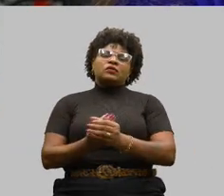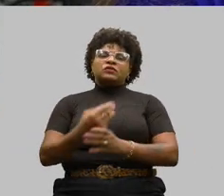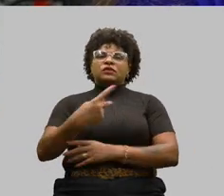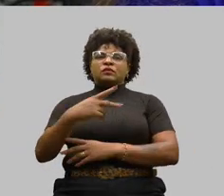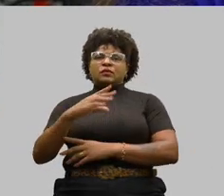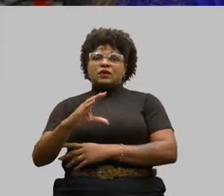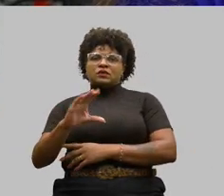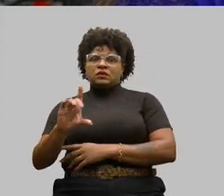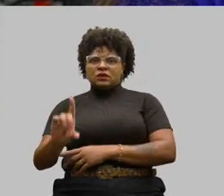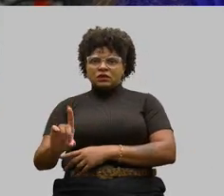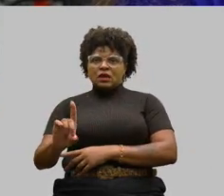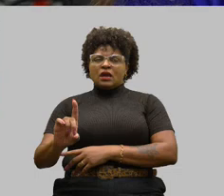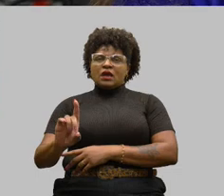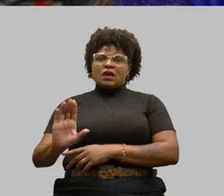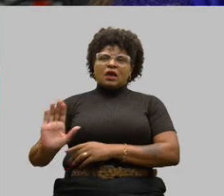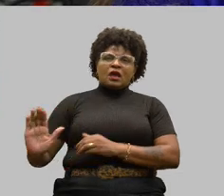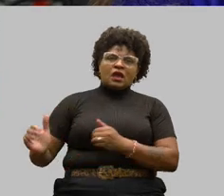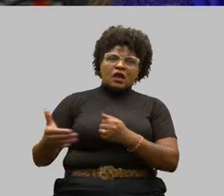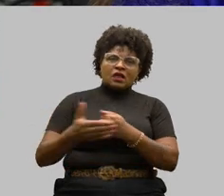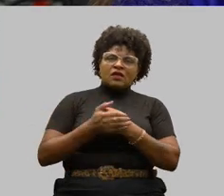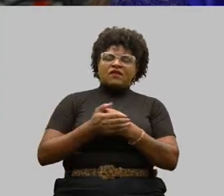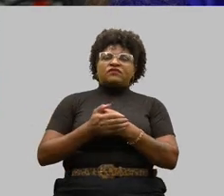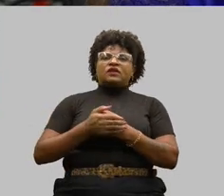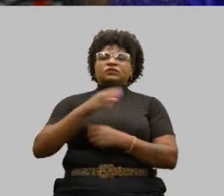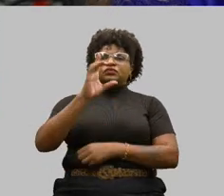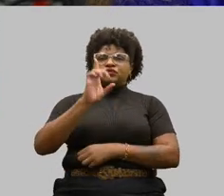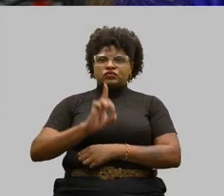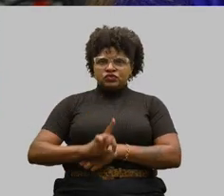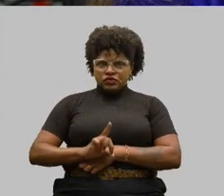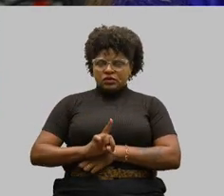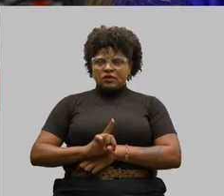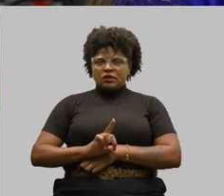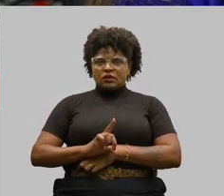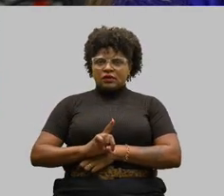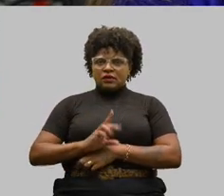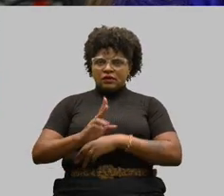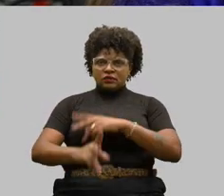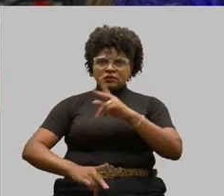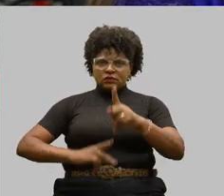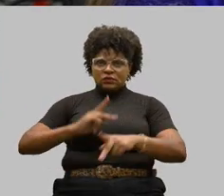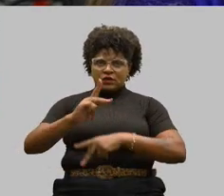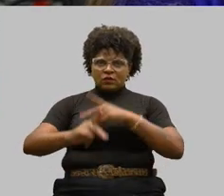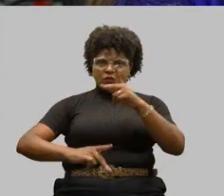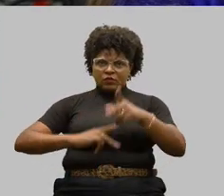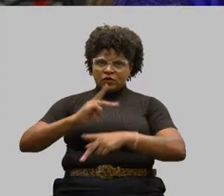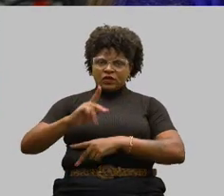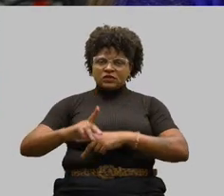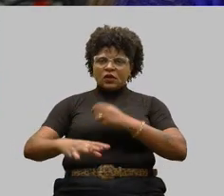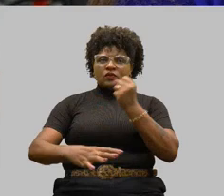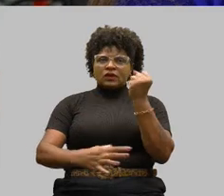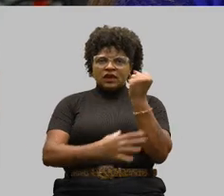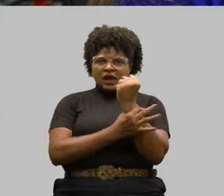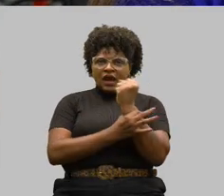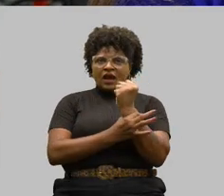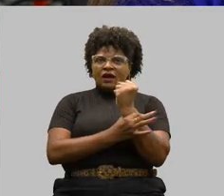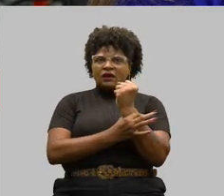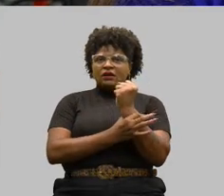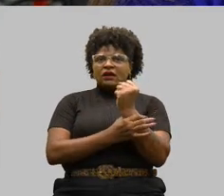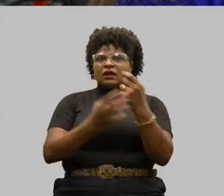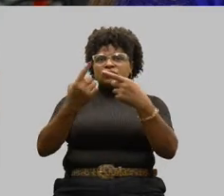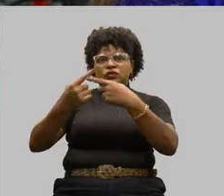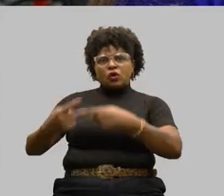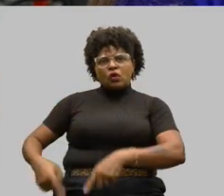a proteção dos direitos dessa população garantia de direitos combate à